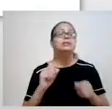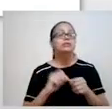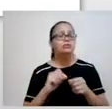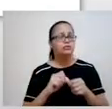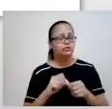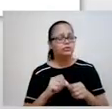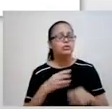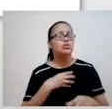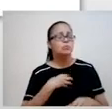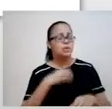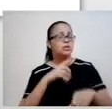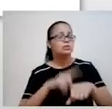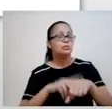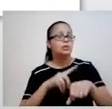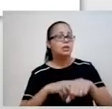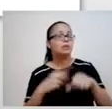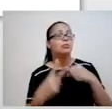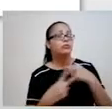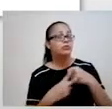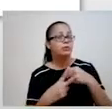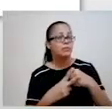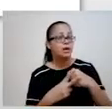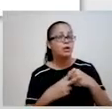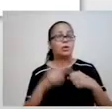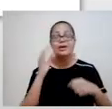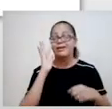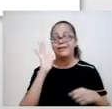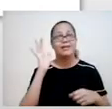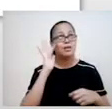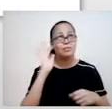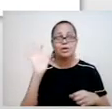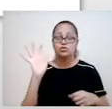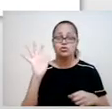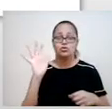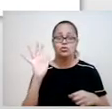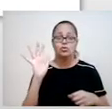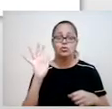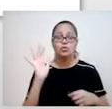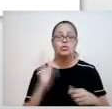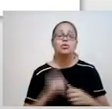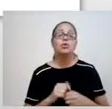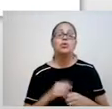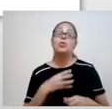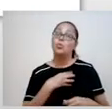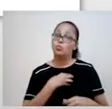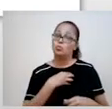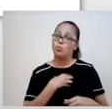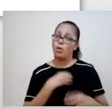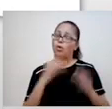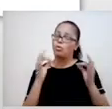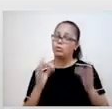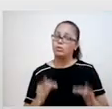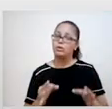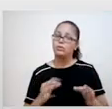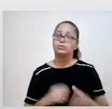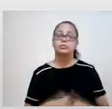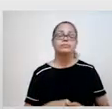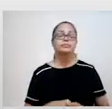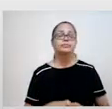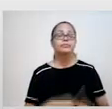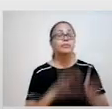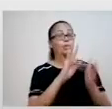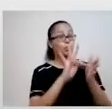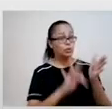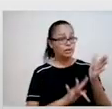mesmo tempo verbal. Nem imaginou, né, que ele gostasse. O uso dos tempos, dos modos adequados, certo?